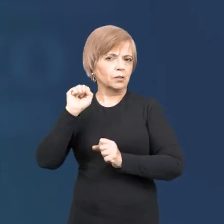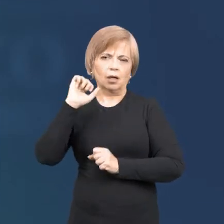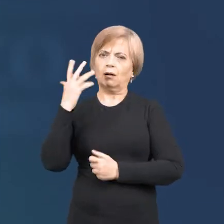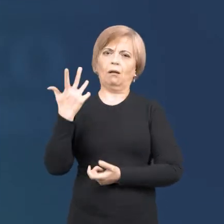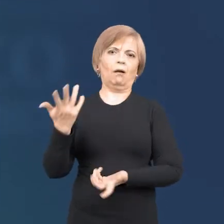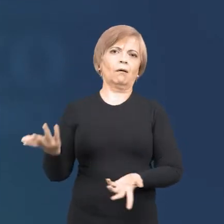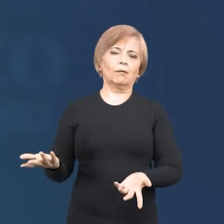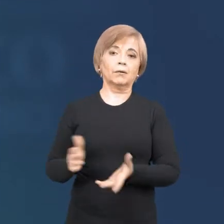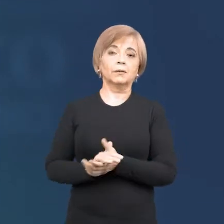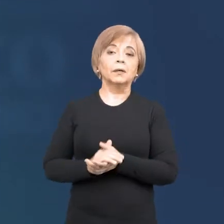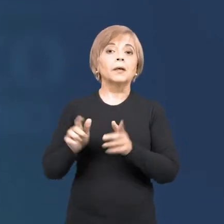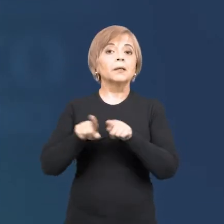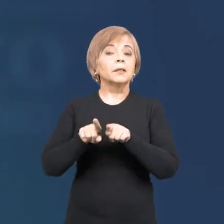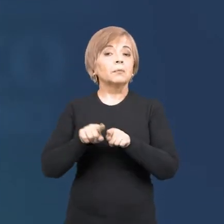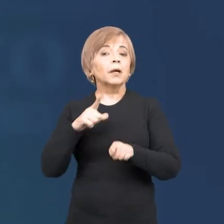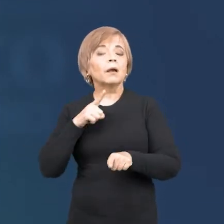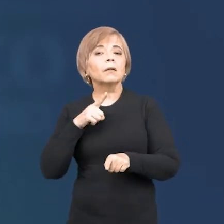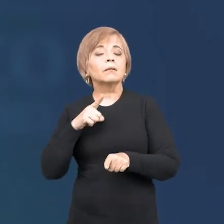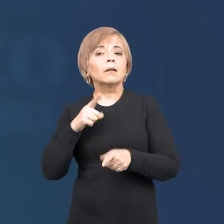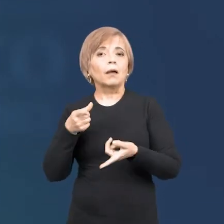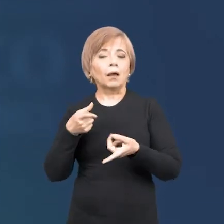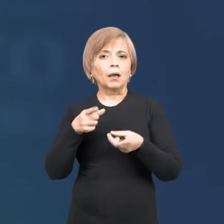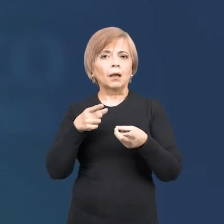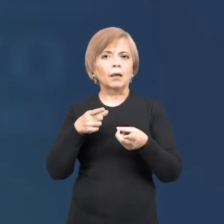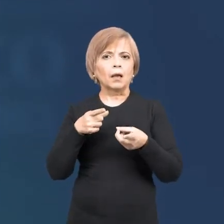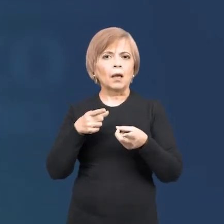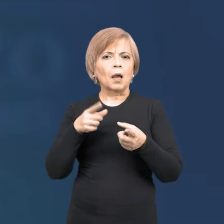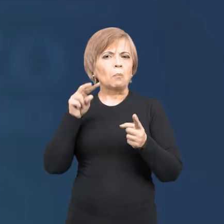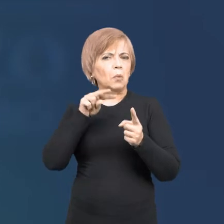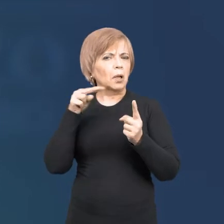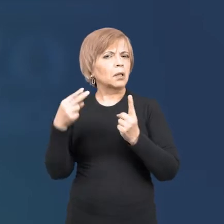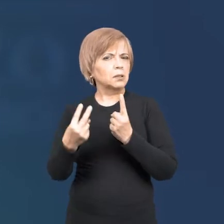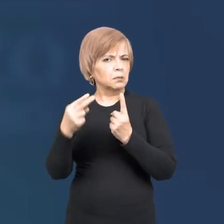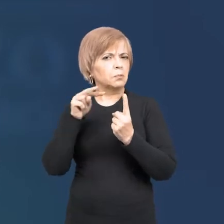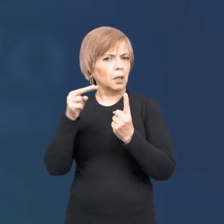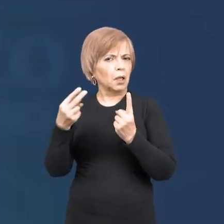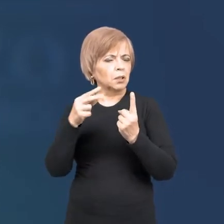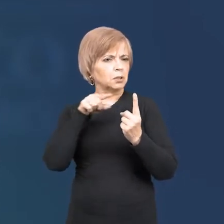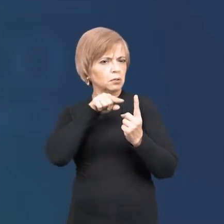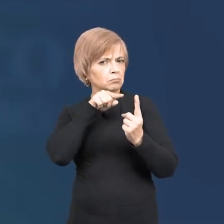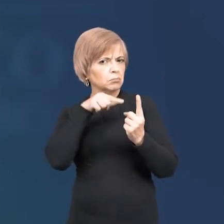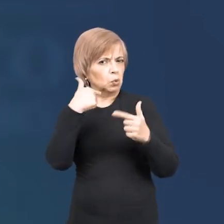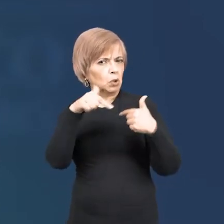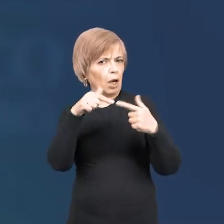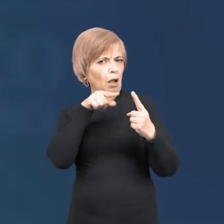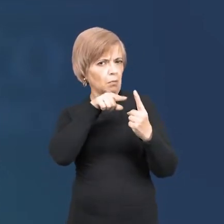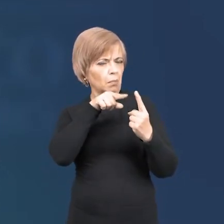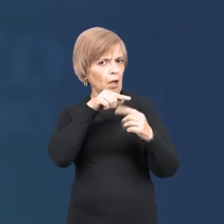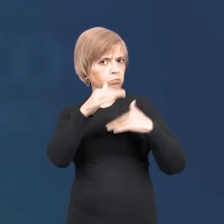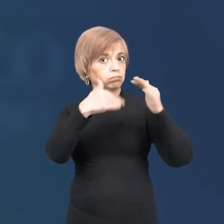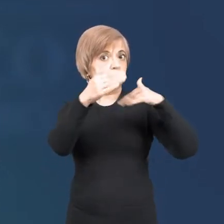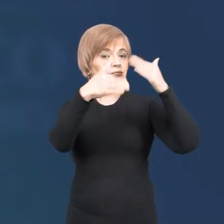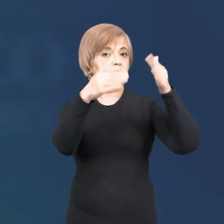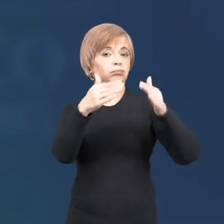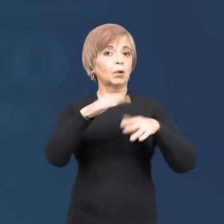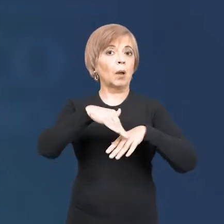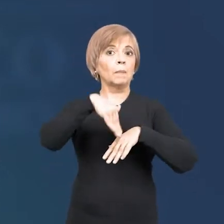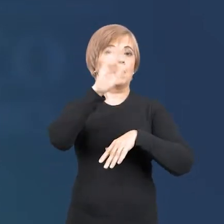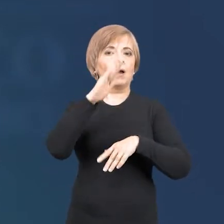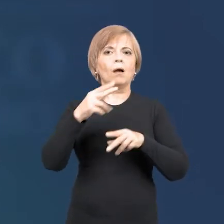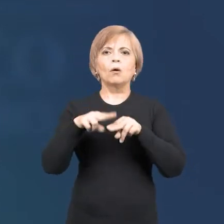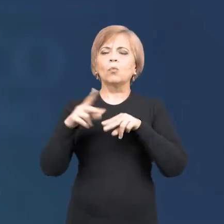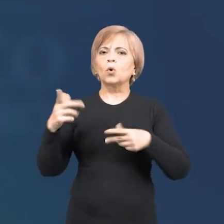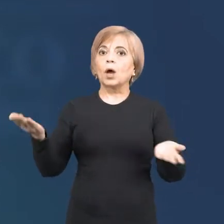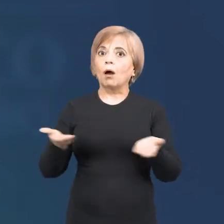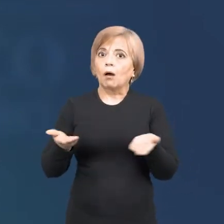Né? Também há a perspectiva de aumento de produtividade nessa modalidade mista de regime de trabalho, até porque,